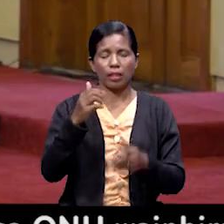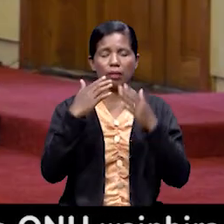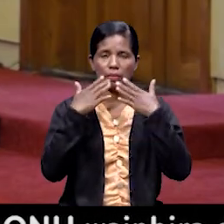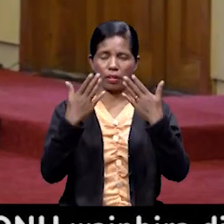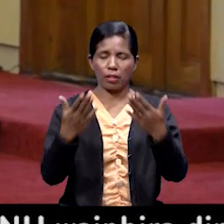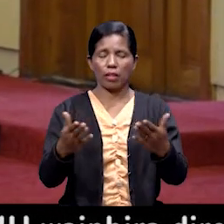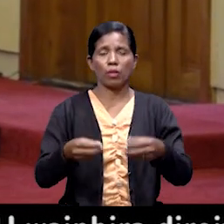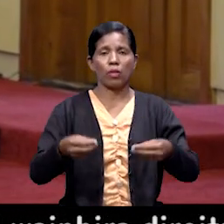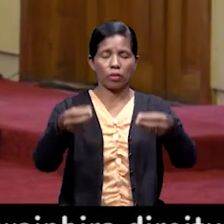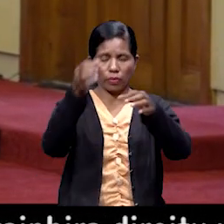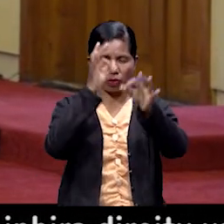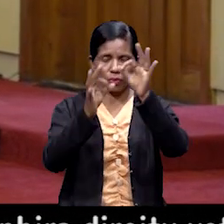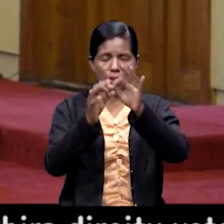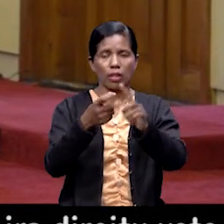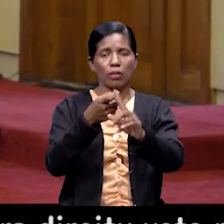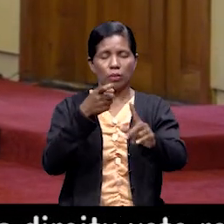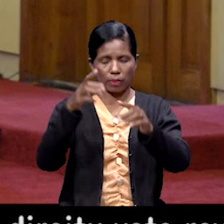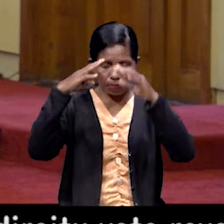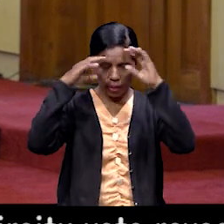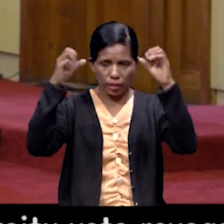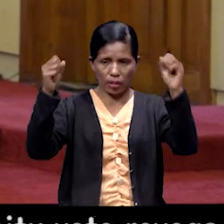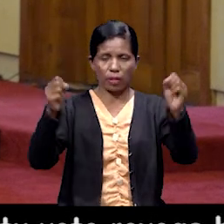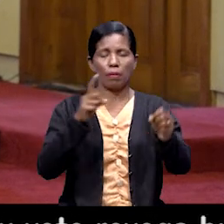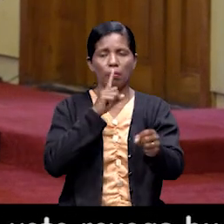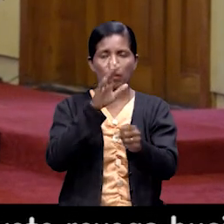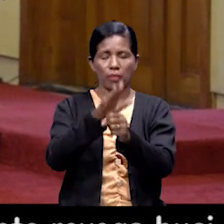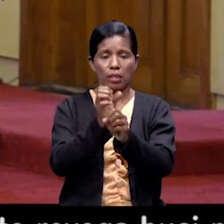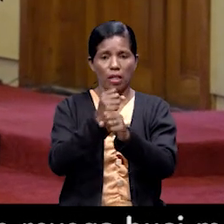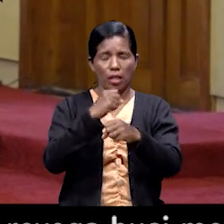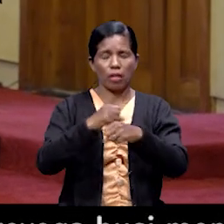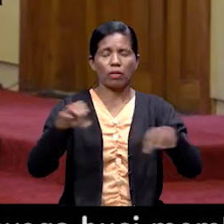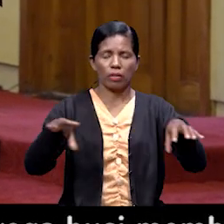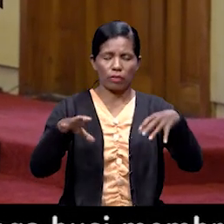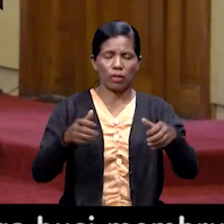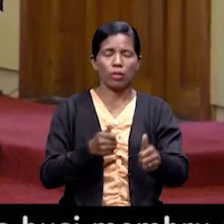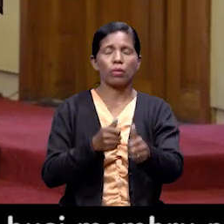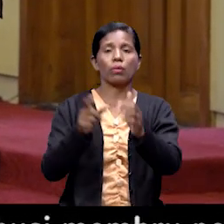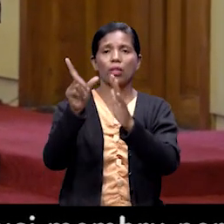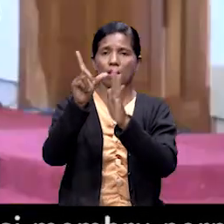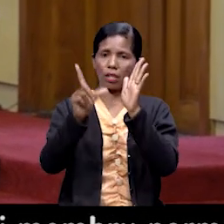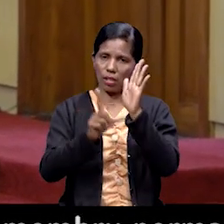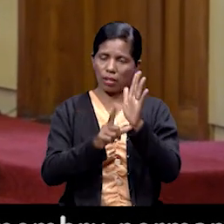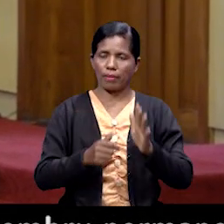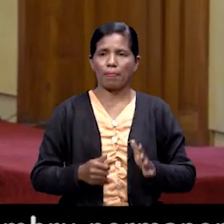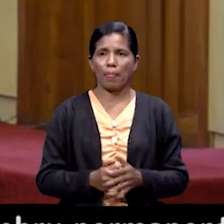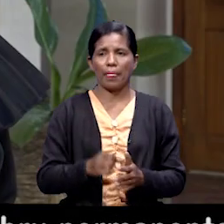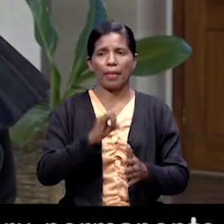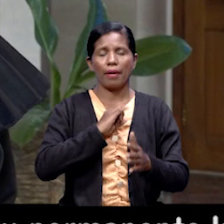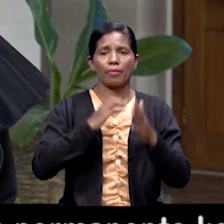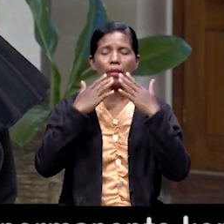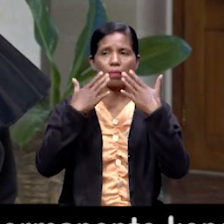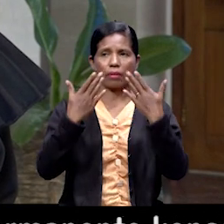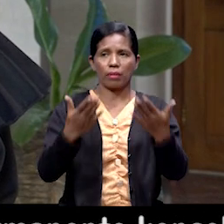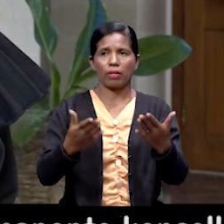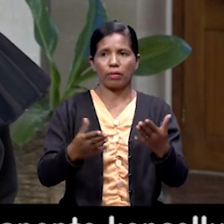a confiança ao seu Presidente da República, não promete se hala’o knar tuir Constituição. Eu agradeço a confiança